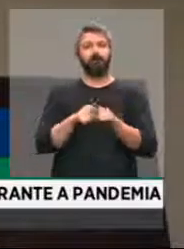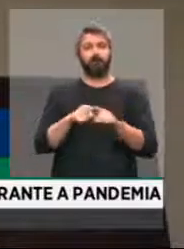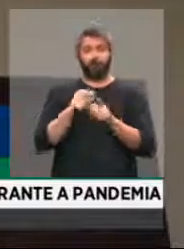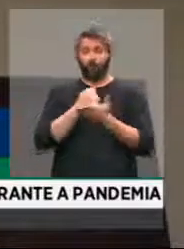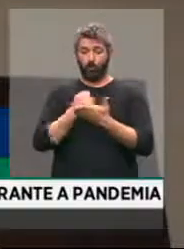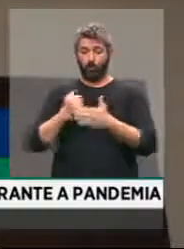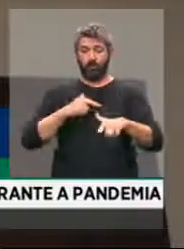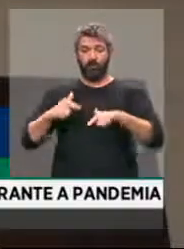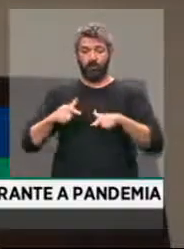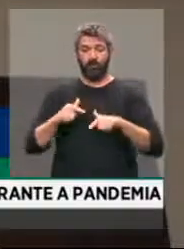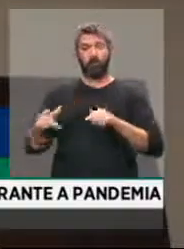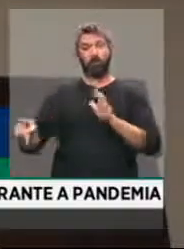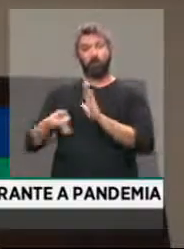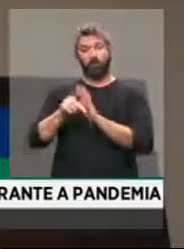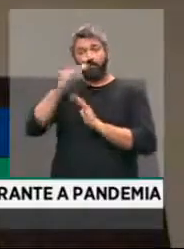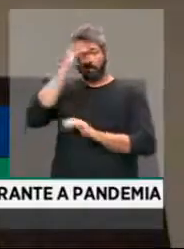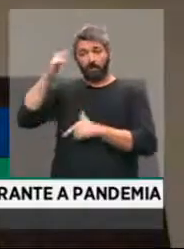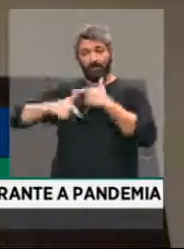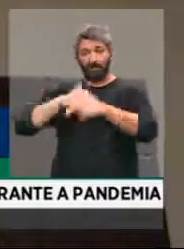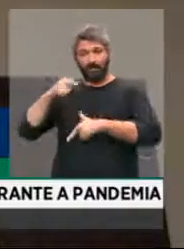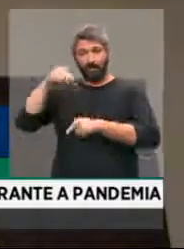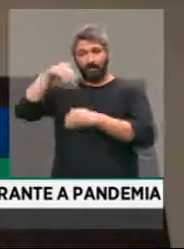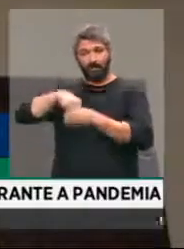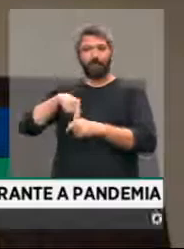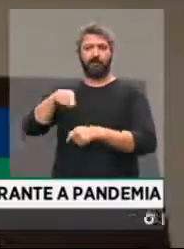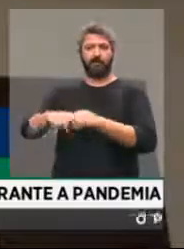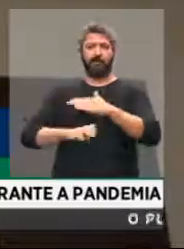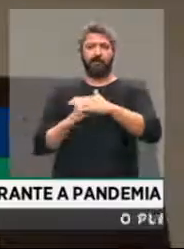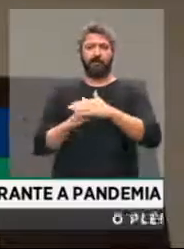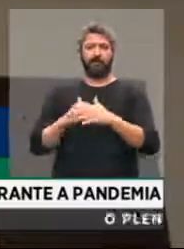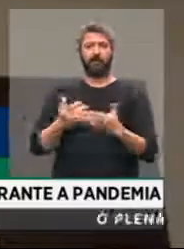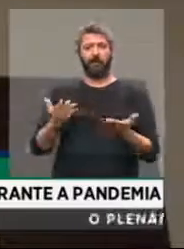o emprego de quem faz com que as pessoas possam se deslocar. Essa é a posição do PSOL, presidente.